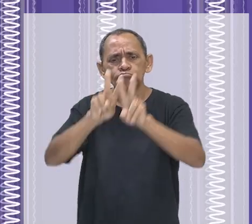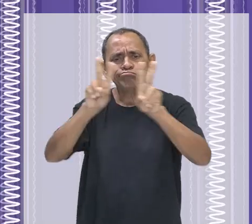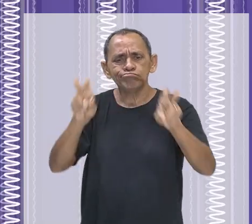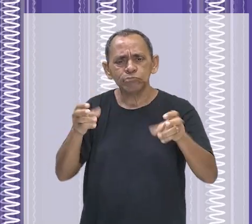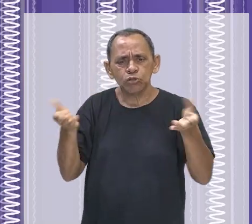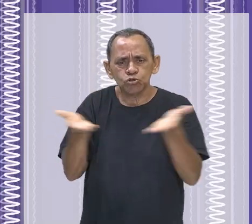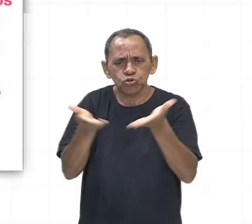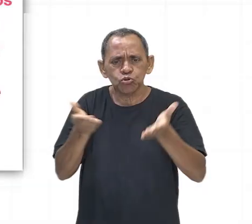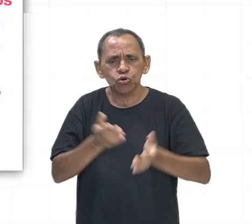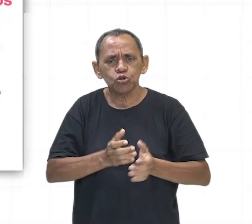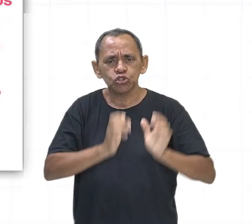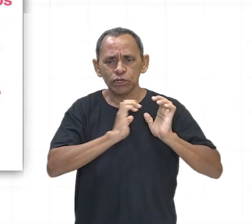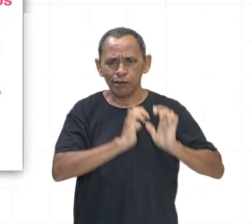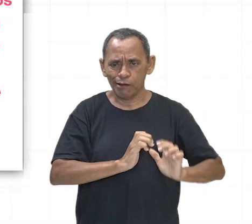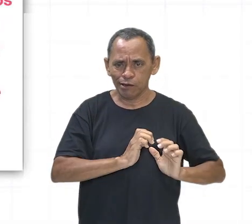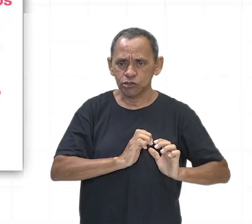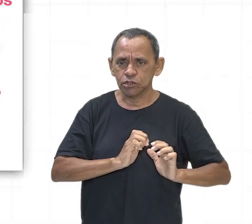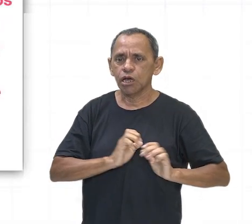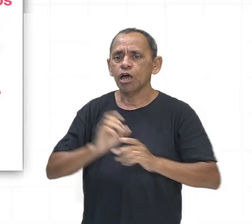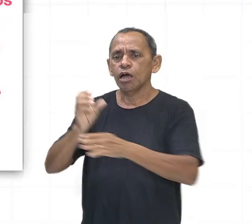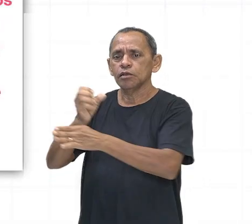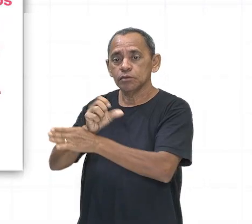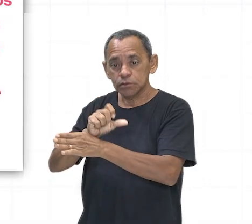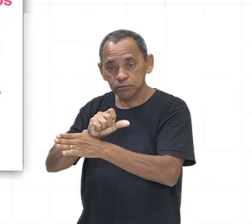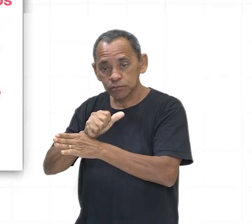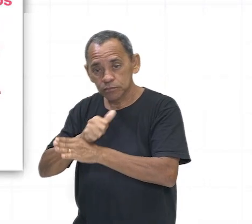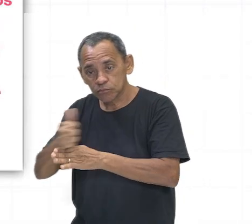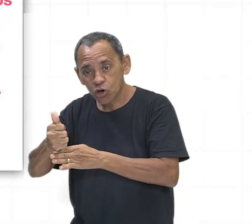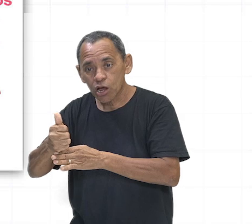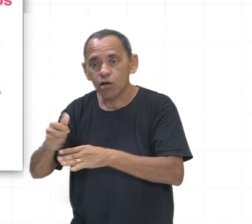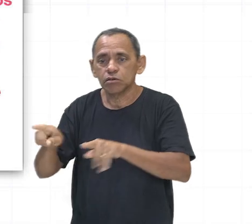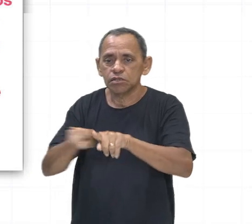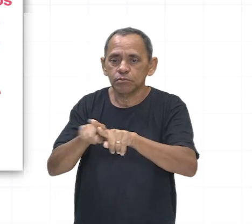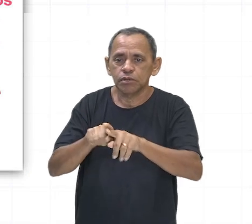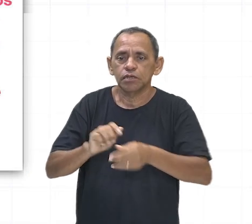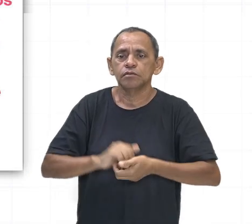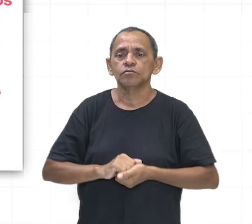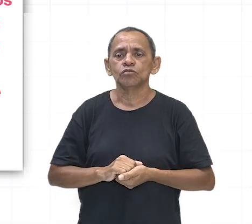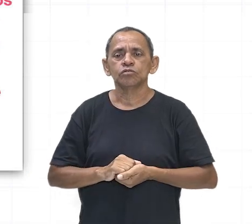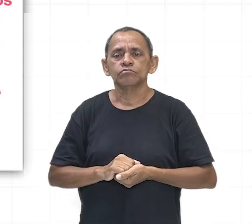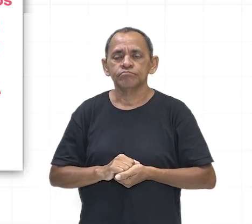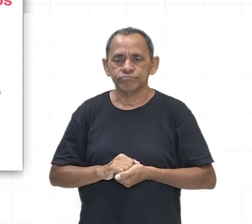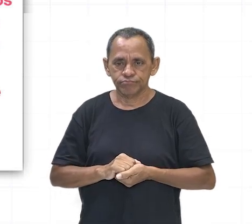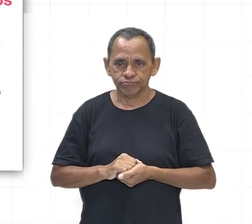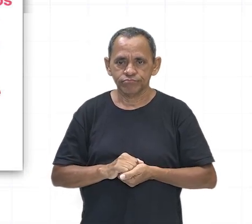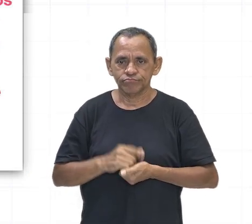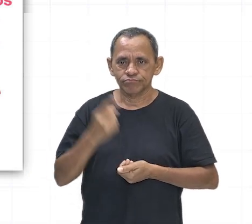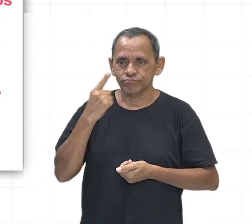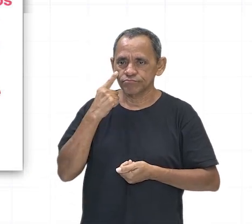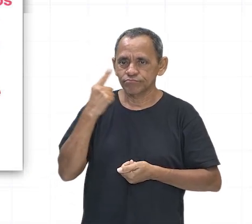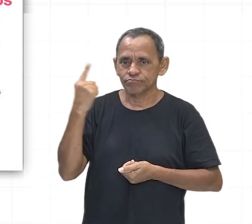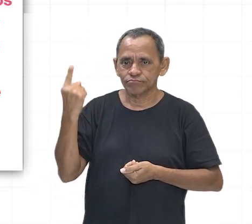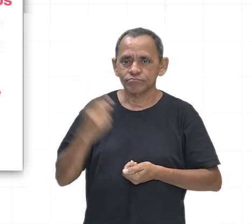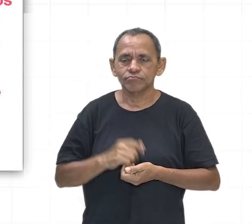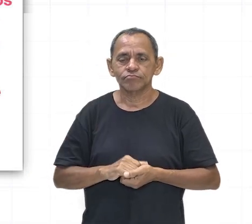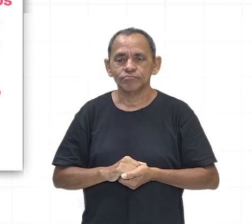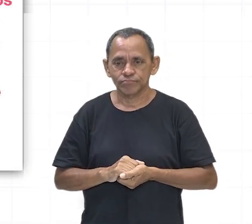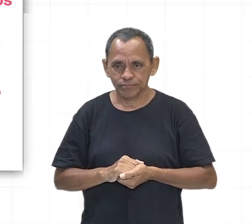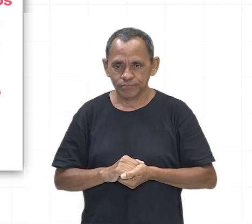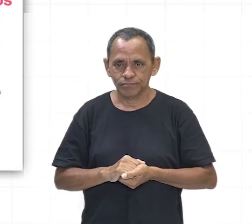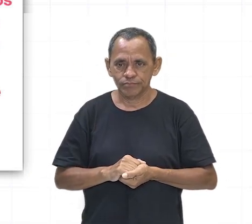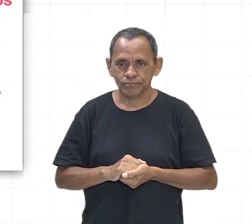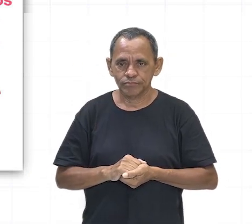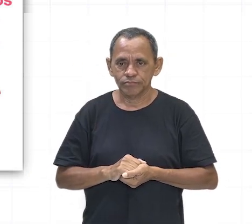da moral. Então, quero te convidar para refletir algumas primeiras ideias.